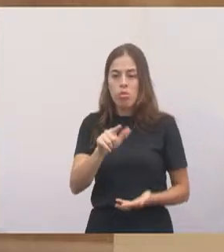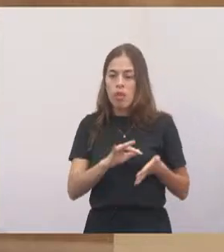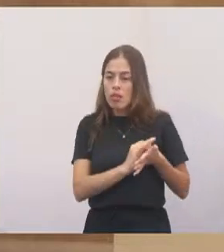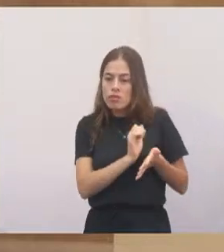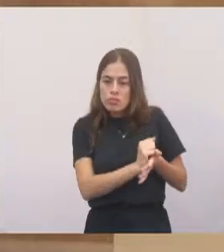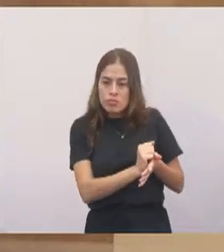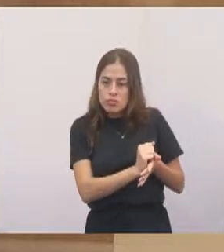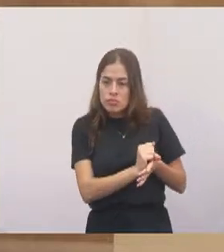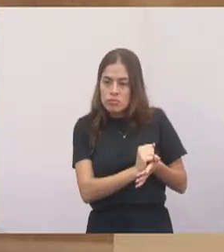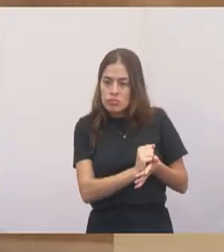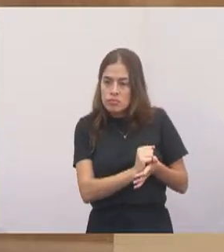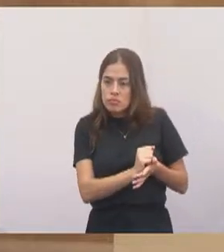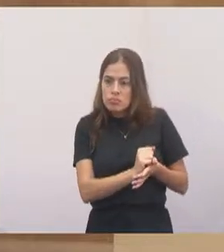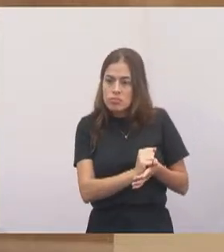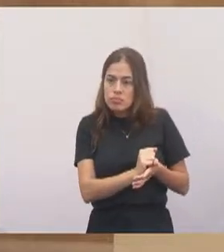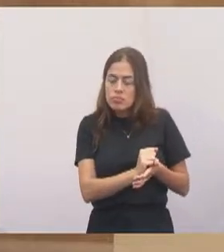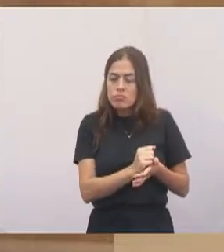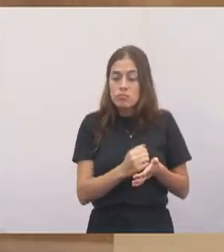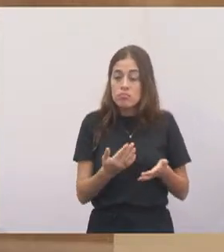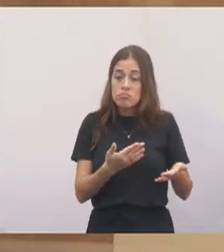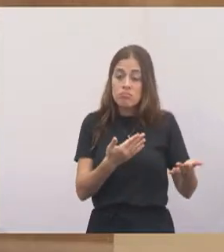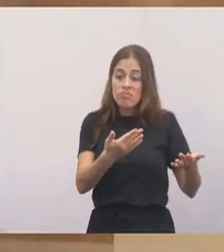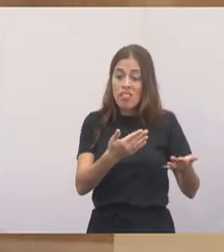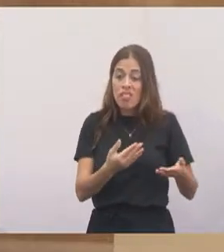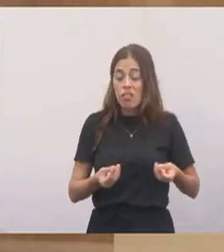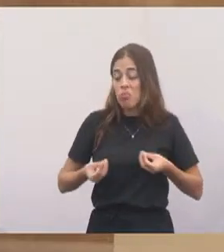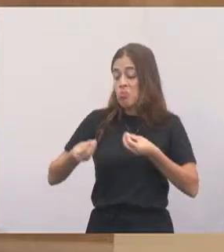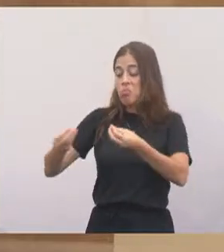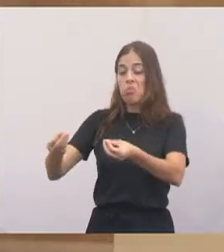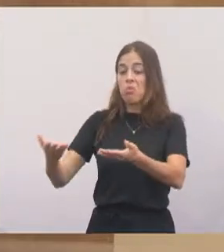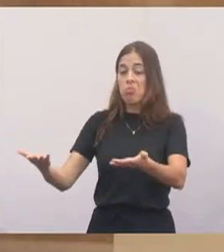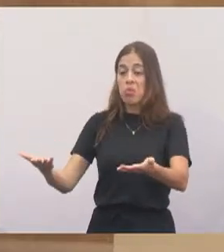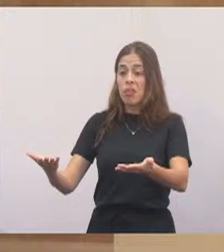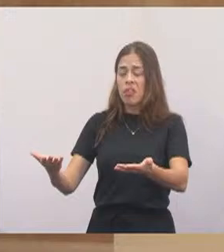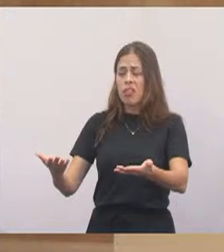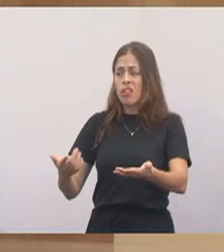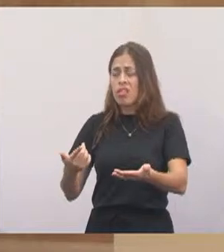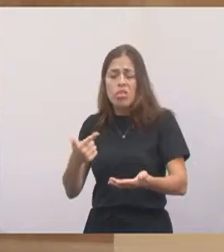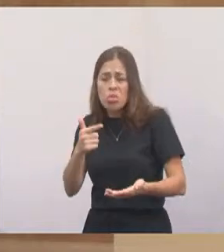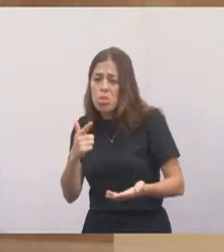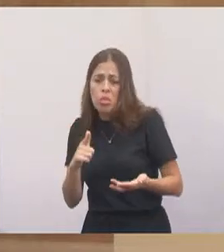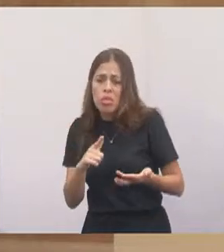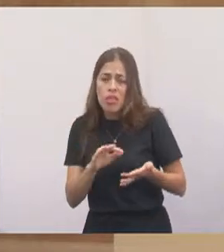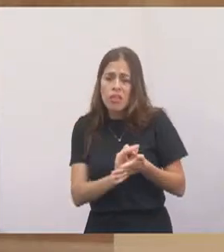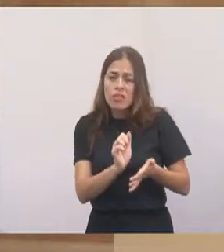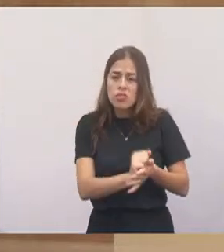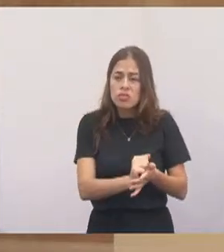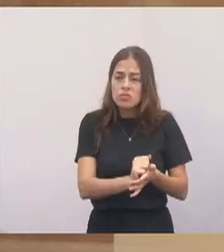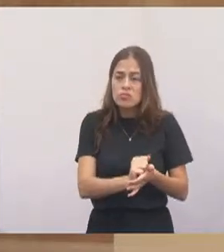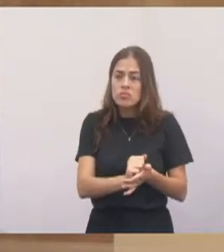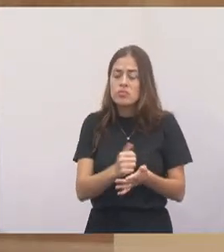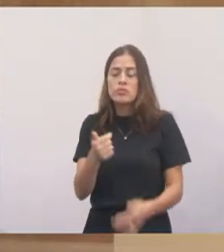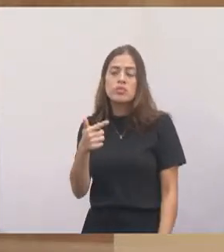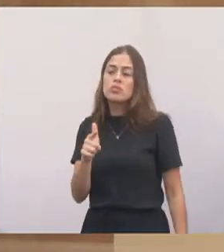registro e dão prioridade para essas pessoas que nem têm registro, não